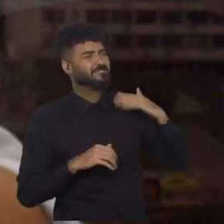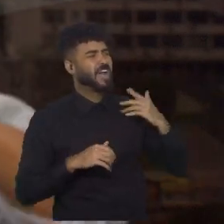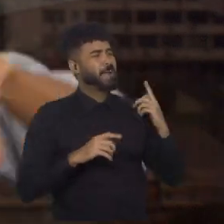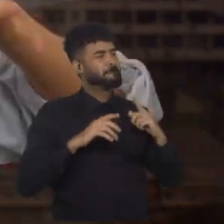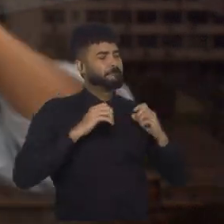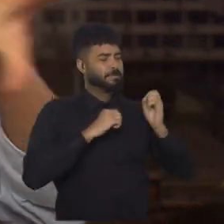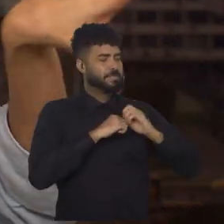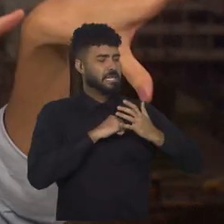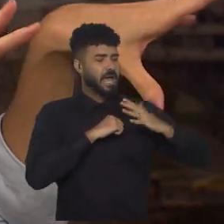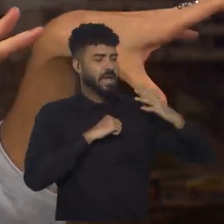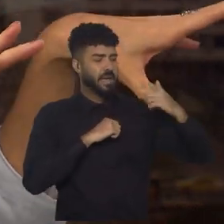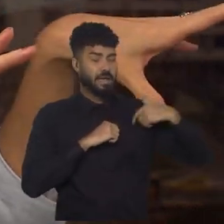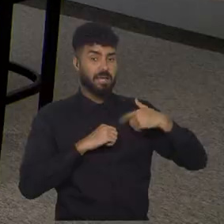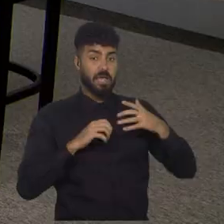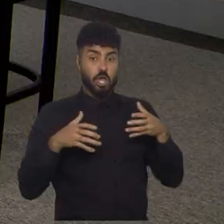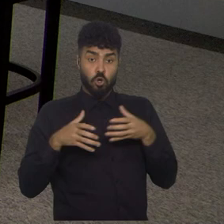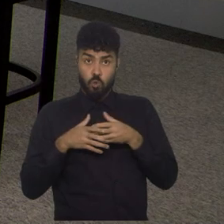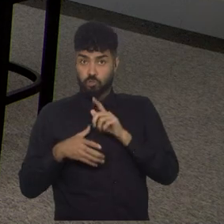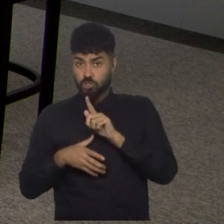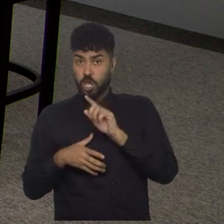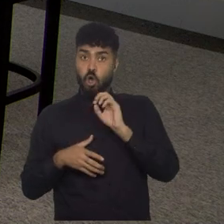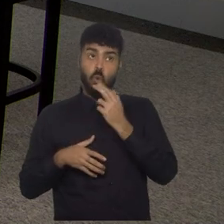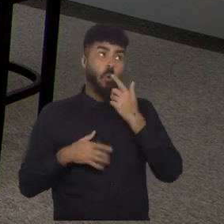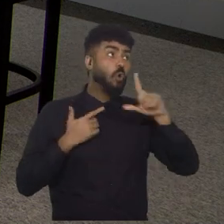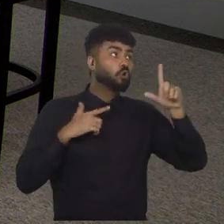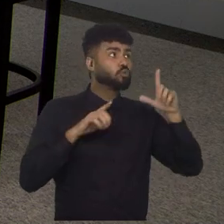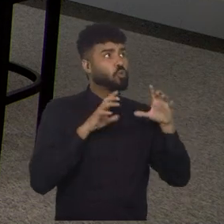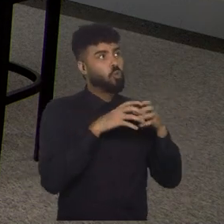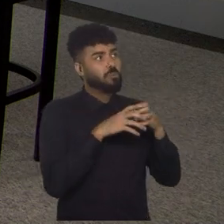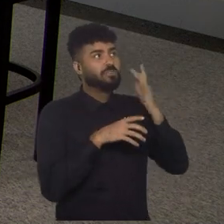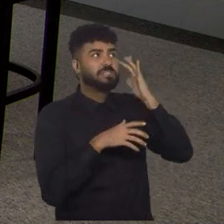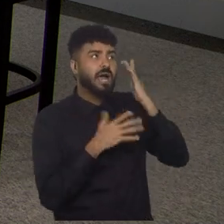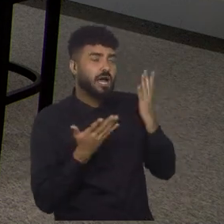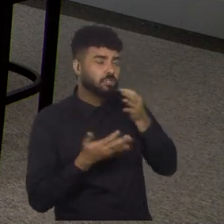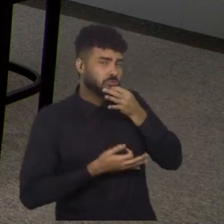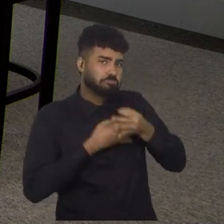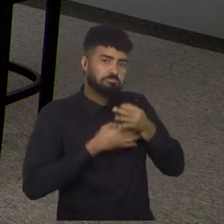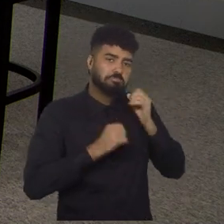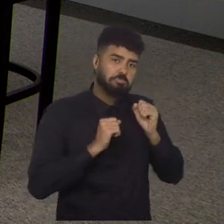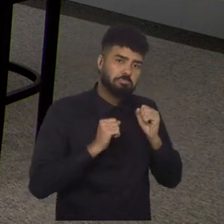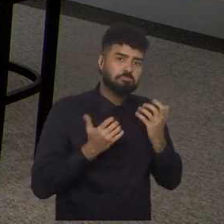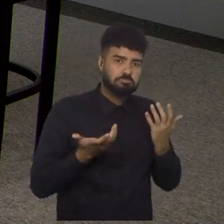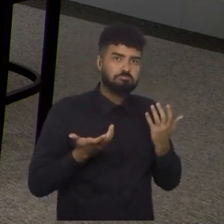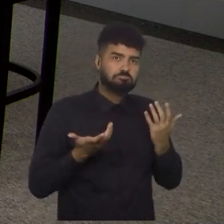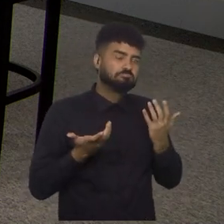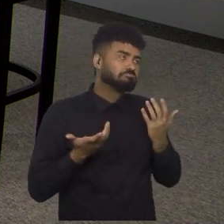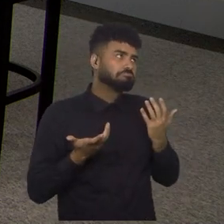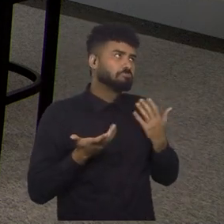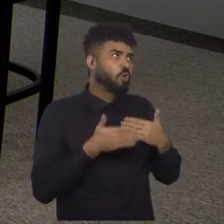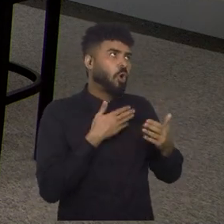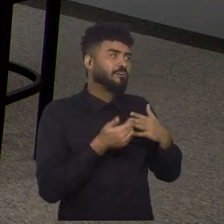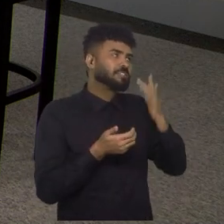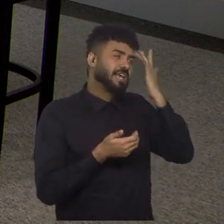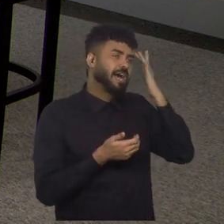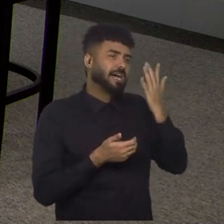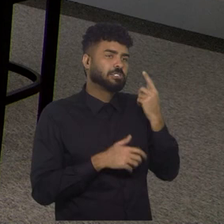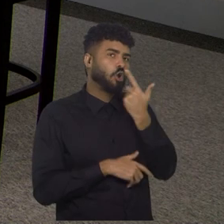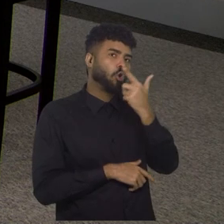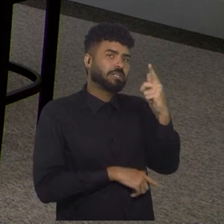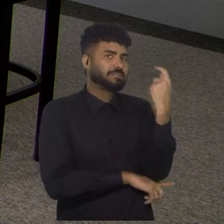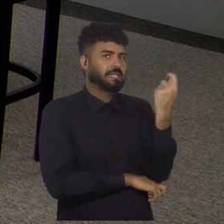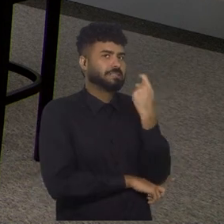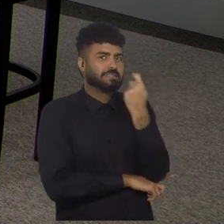A Copa não necessariamente nesse grupo, tá? A gente pode ser, aí já, a gente pode expandir para as outras